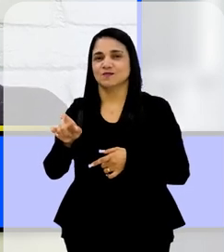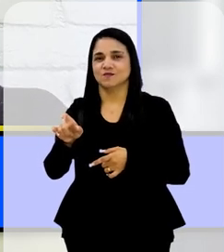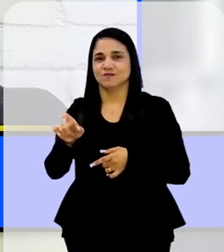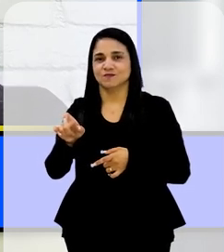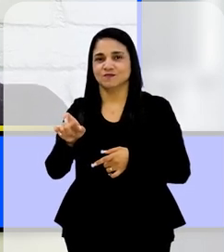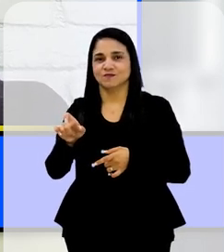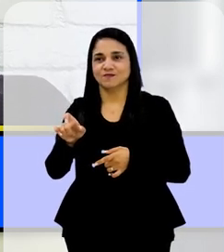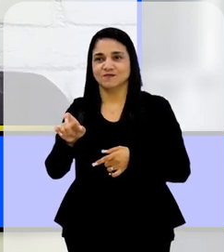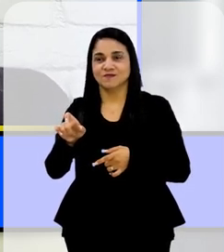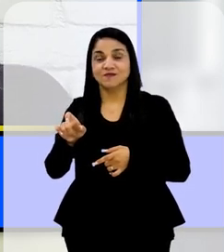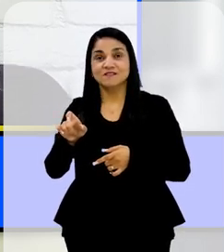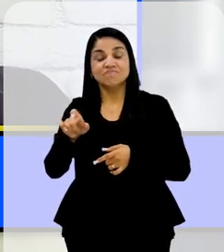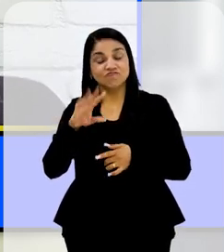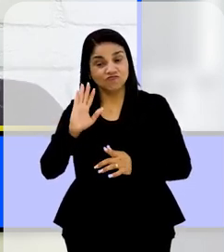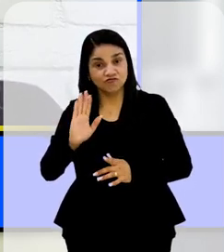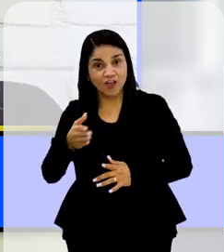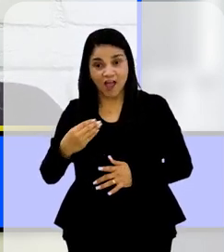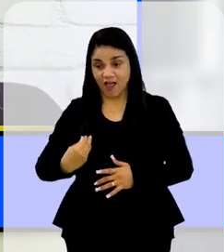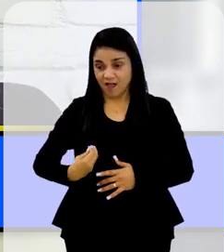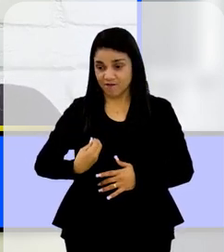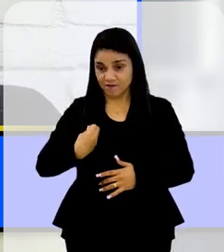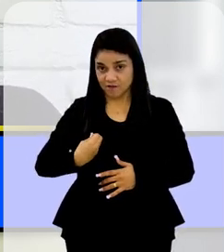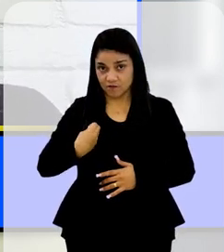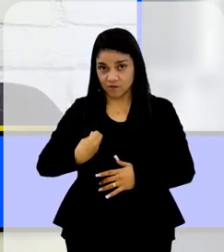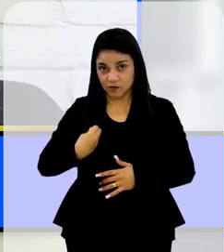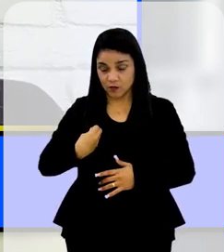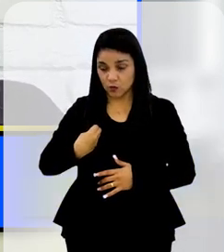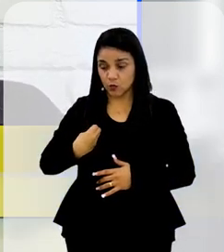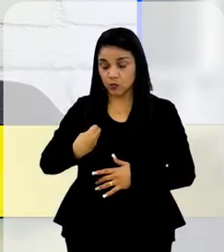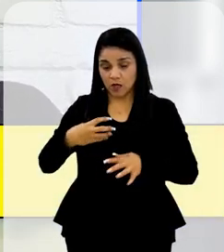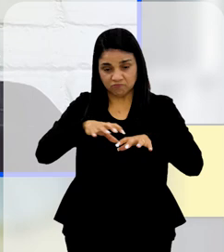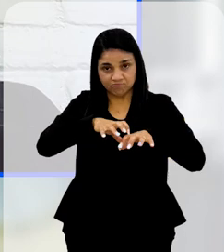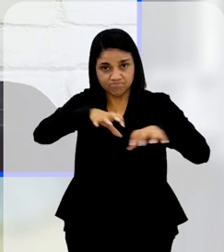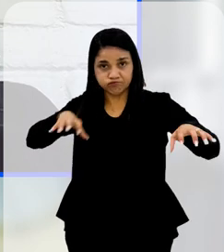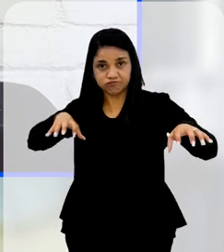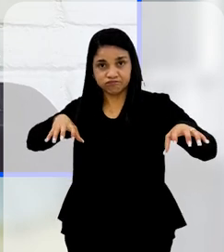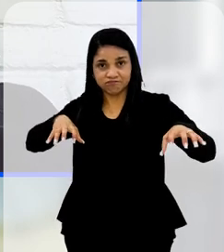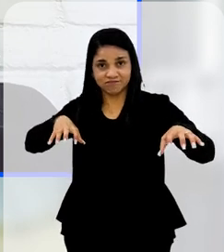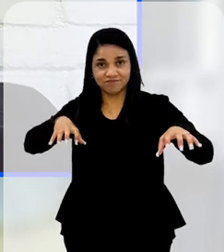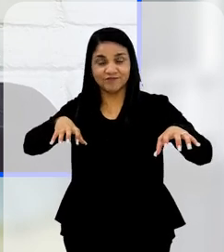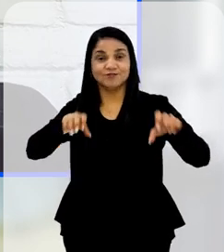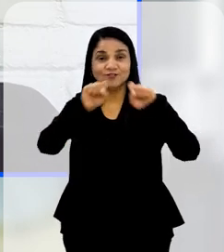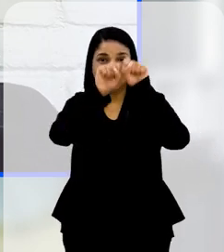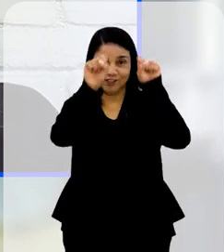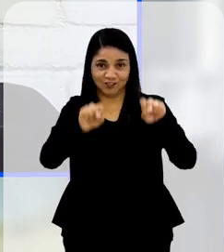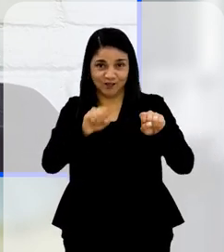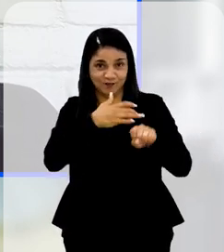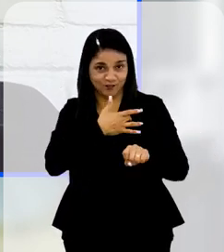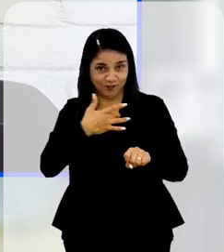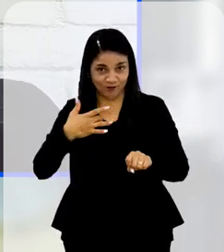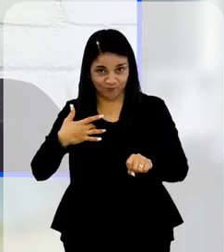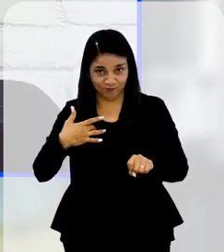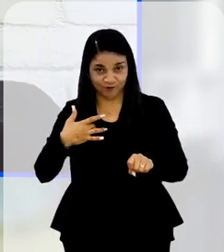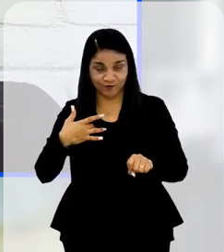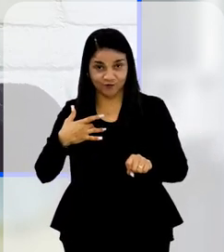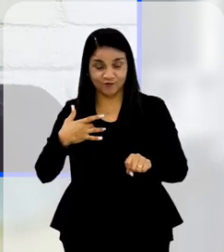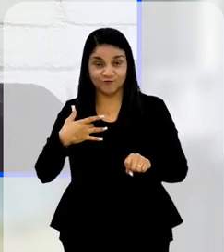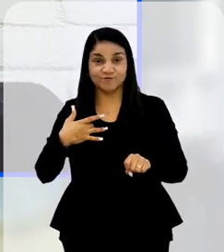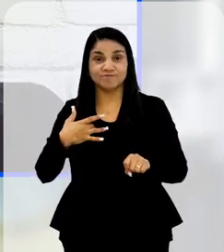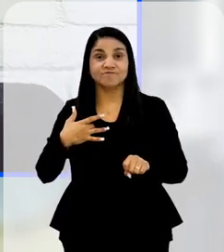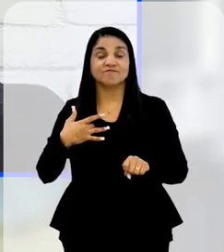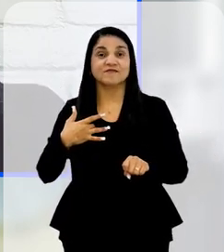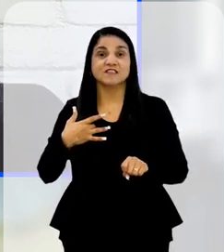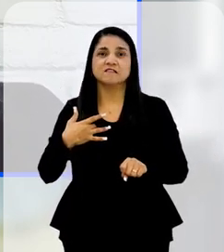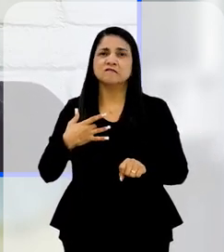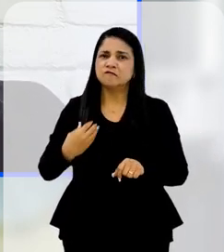embora tenham vivido a situação de exclusão do sistema de saúde, embora tenham vivido os